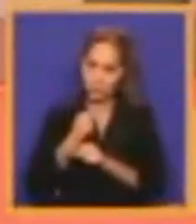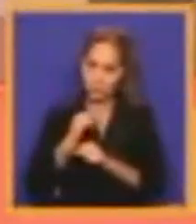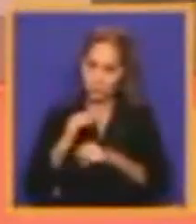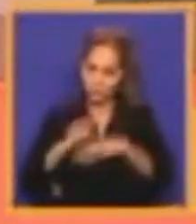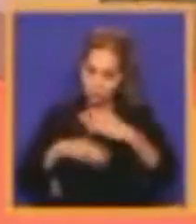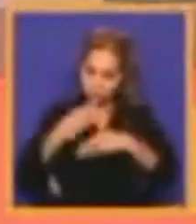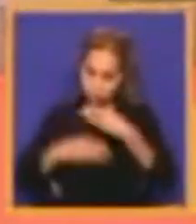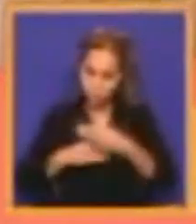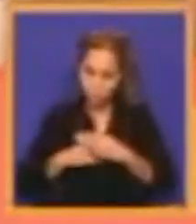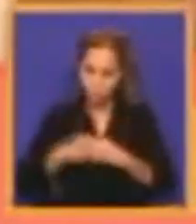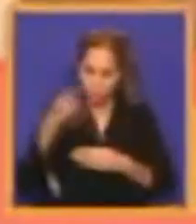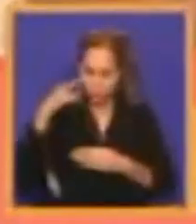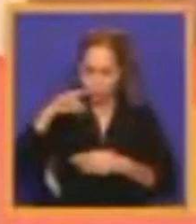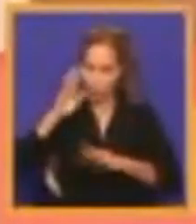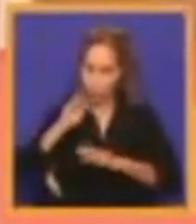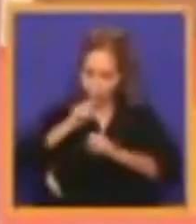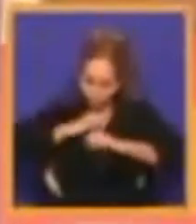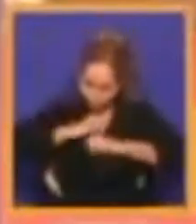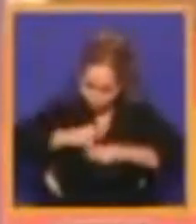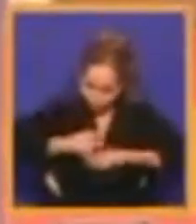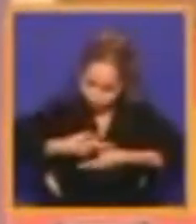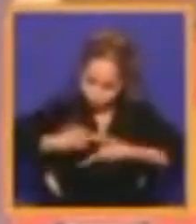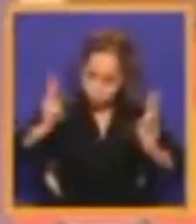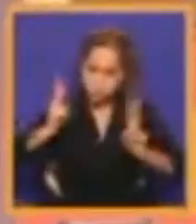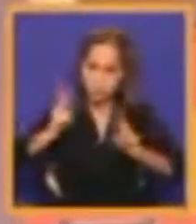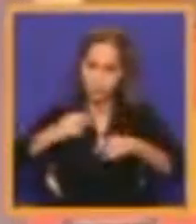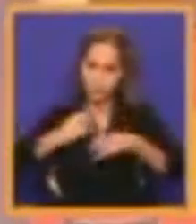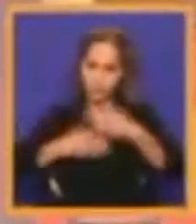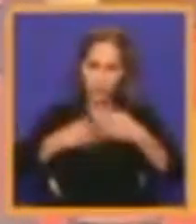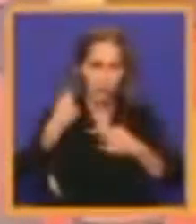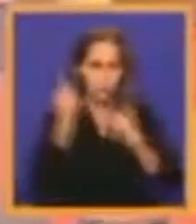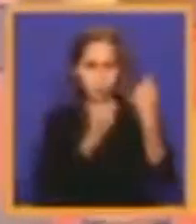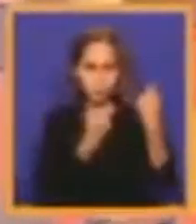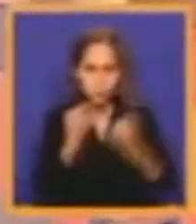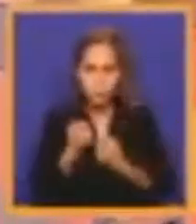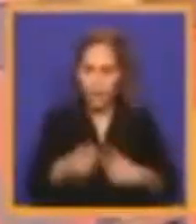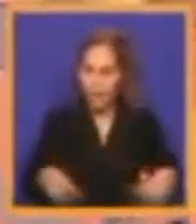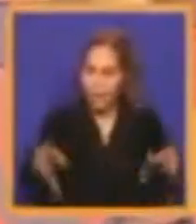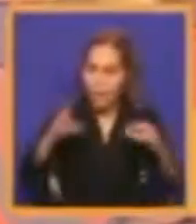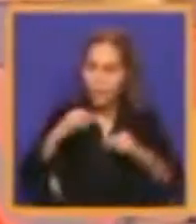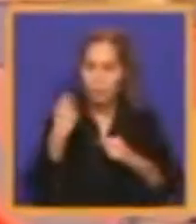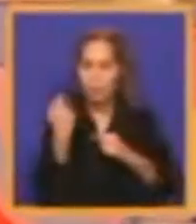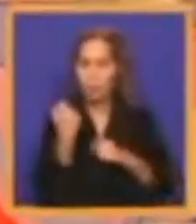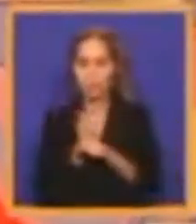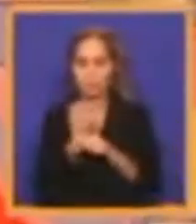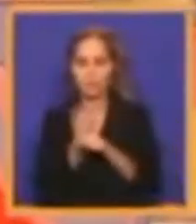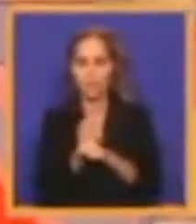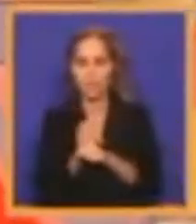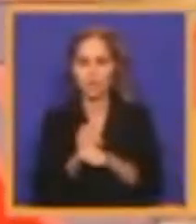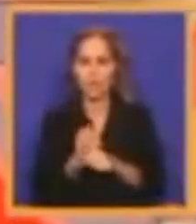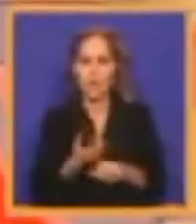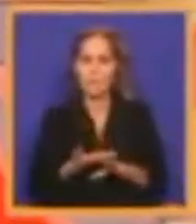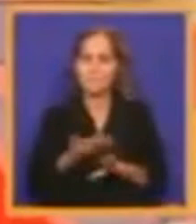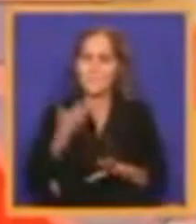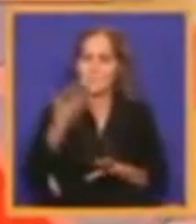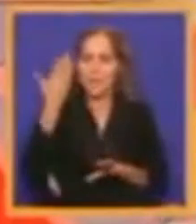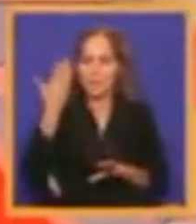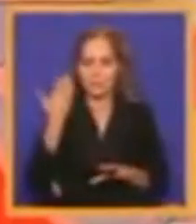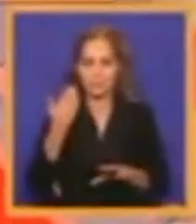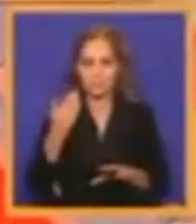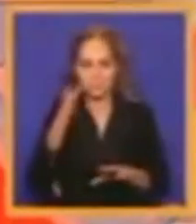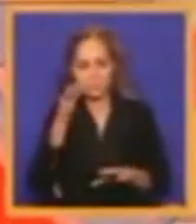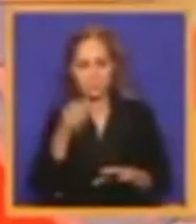touros, têm que ir para a pradaria, ou seja, têm que descobrir novos horizontes, têm que atirar-se mais, de algum modo, um pouco